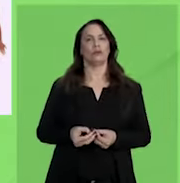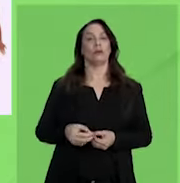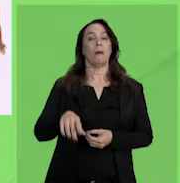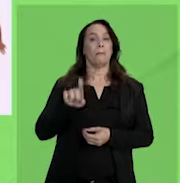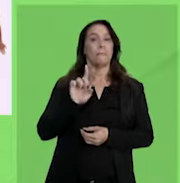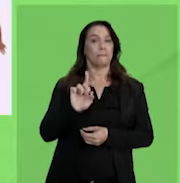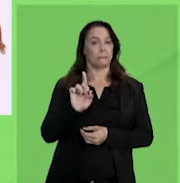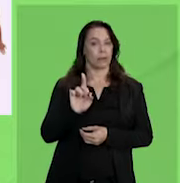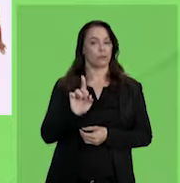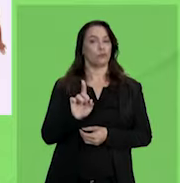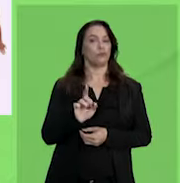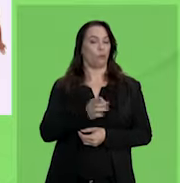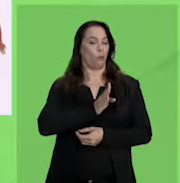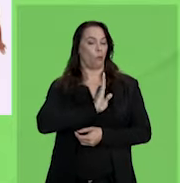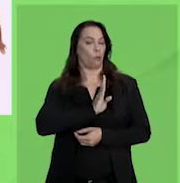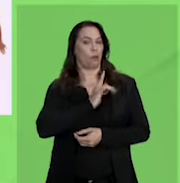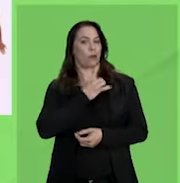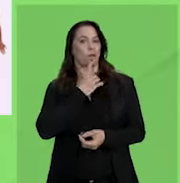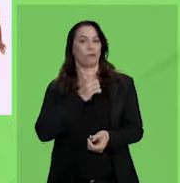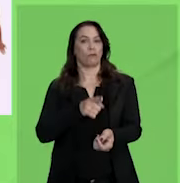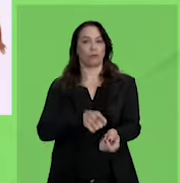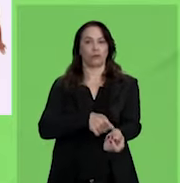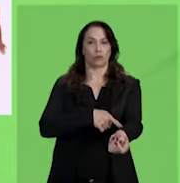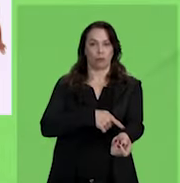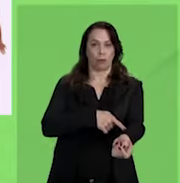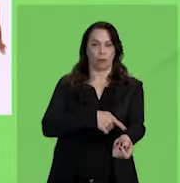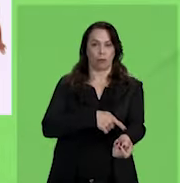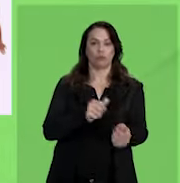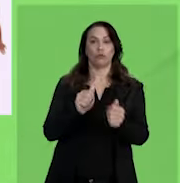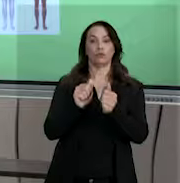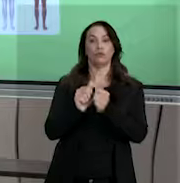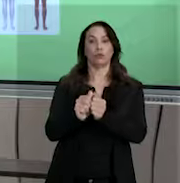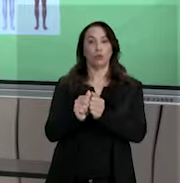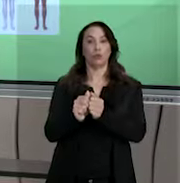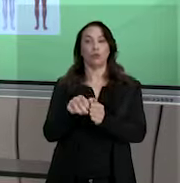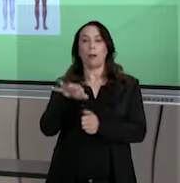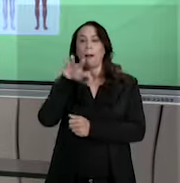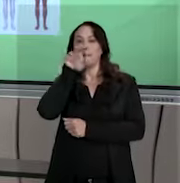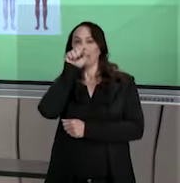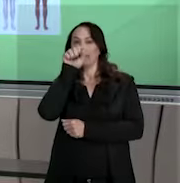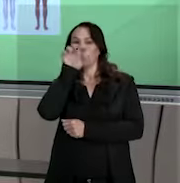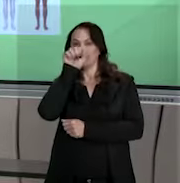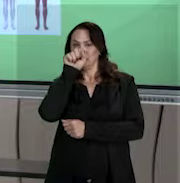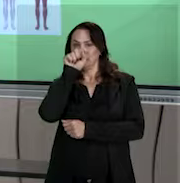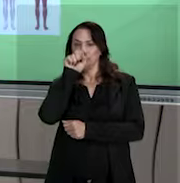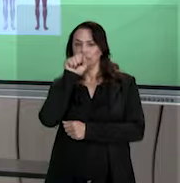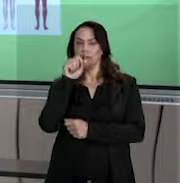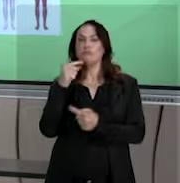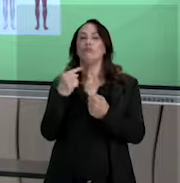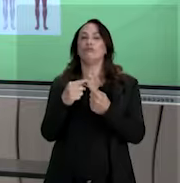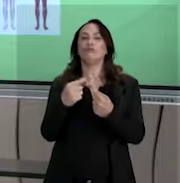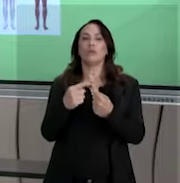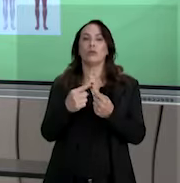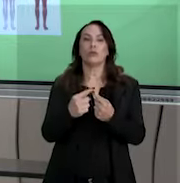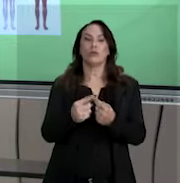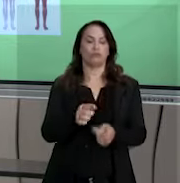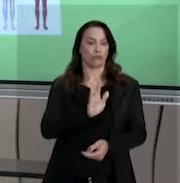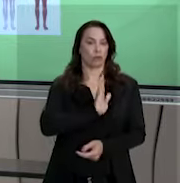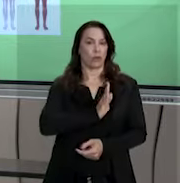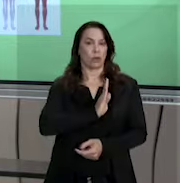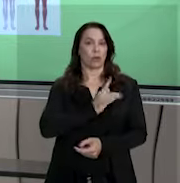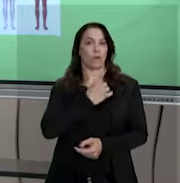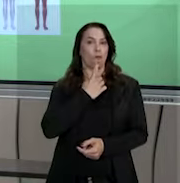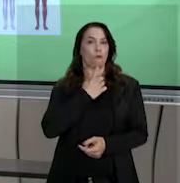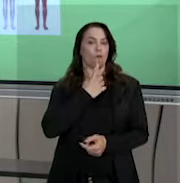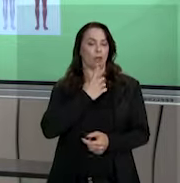funciona juntamente com o sistema respiratório. Por quê? Porque o cardiovascular, né, o coração bombeia o